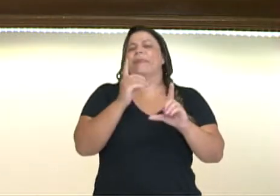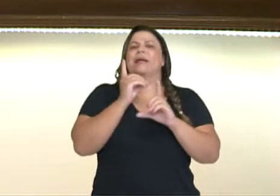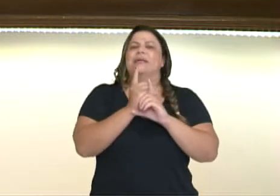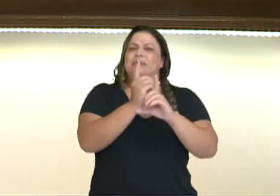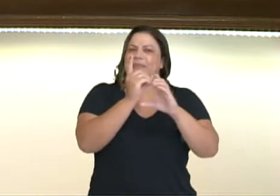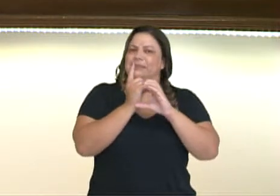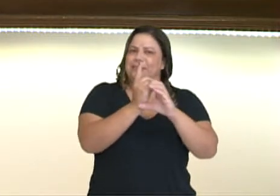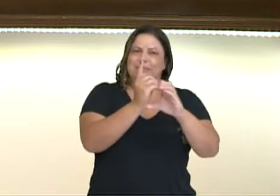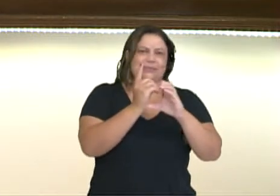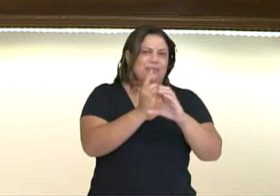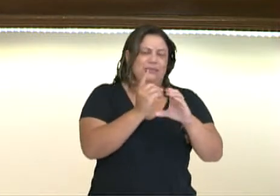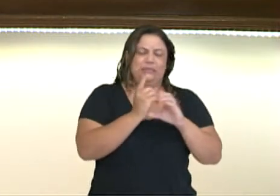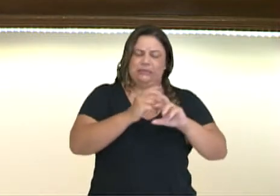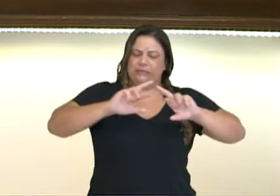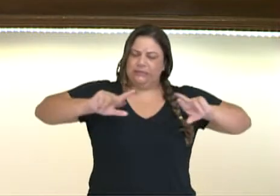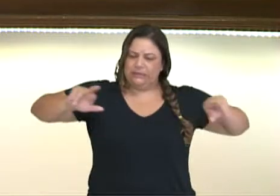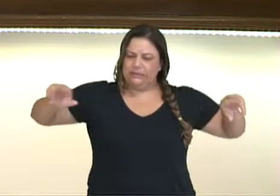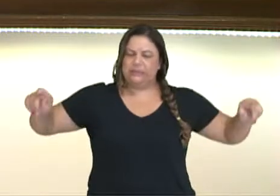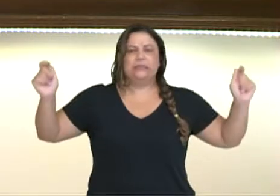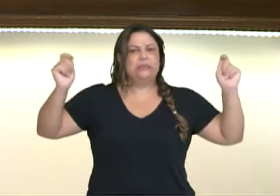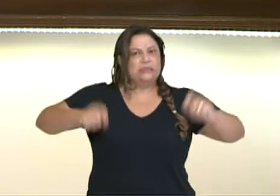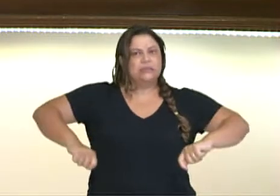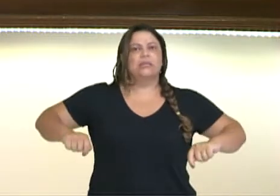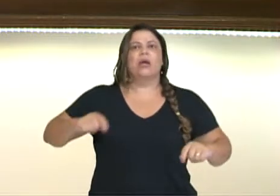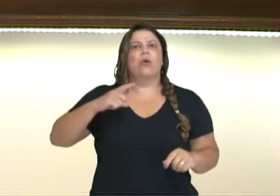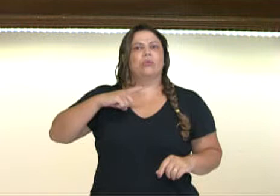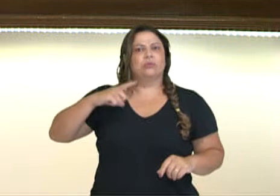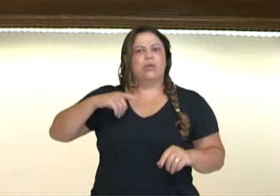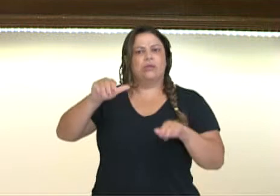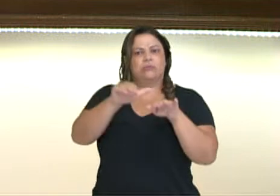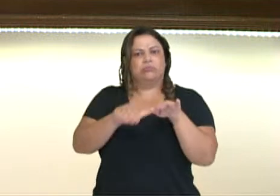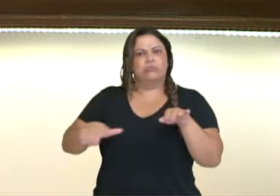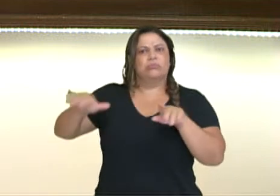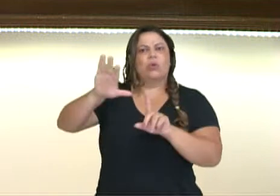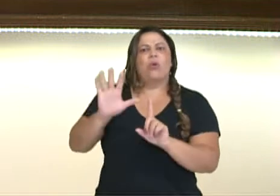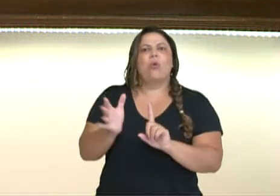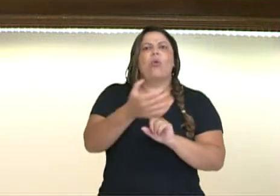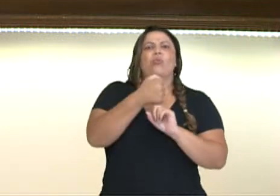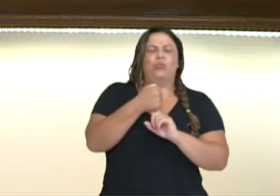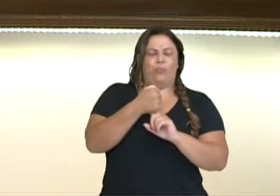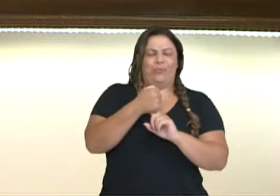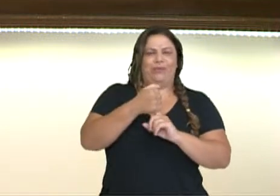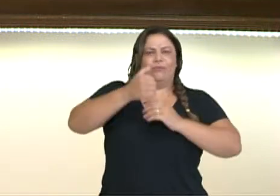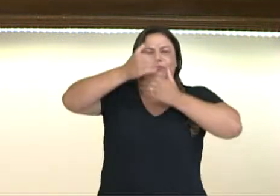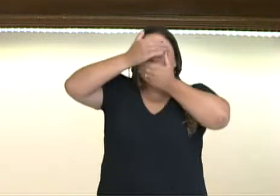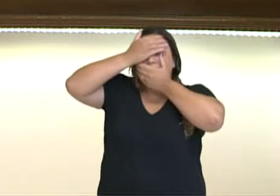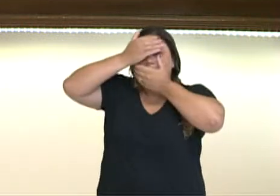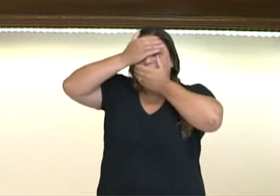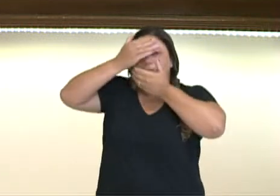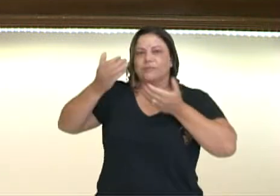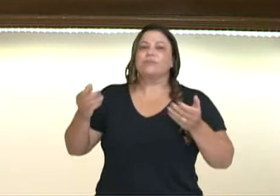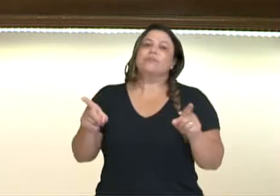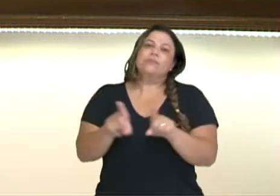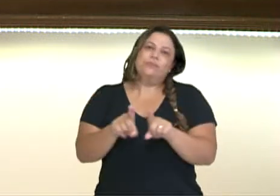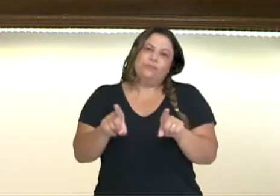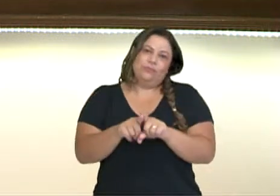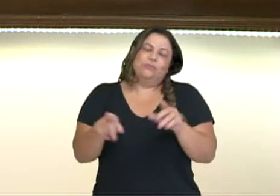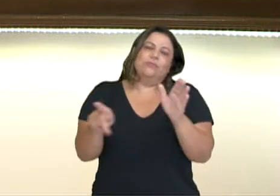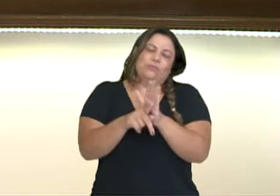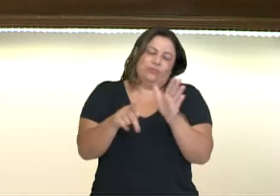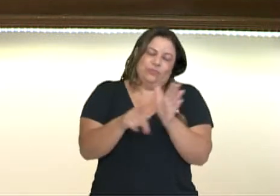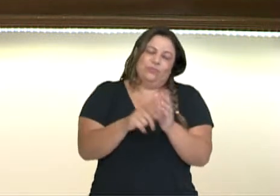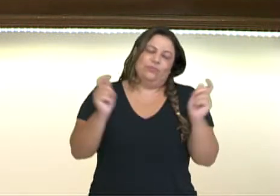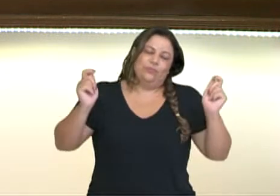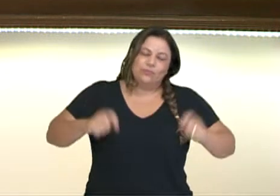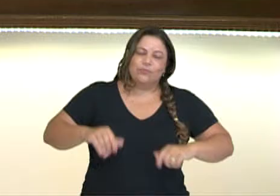E naquela época, ela estava sob o domínio de islâmicos, de muçulmanos. Então a